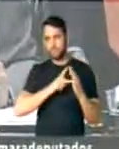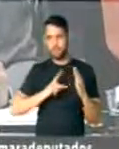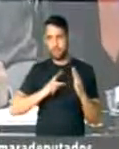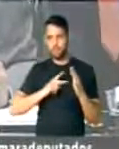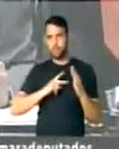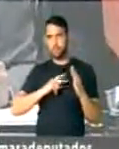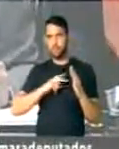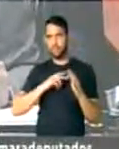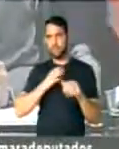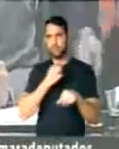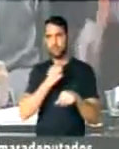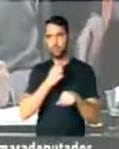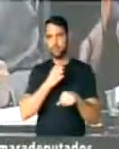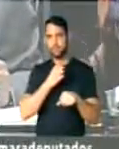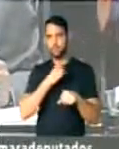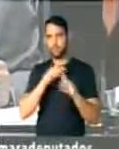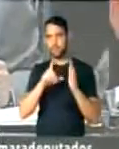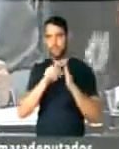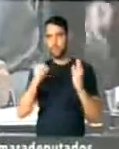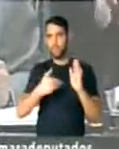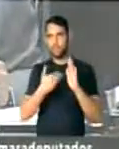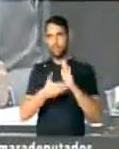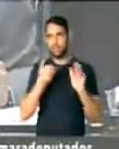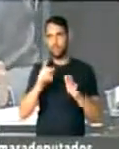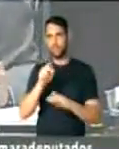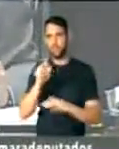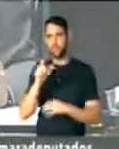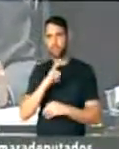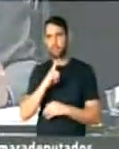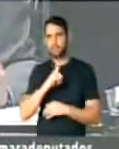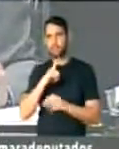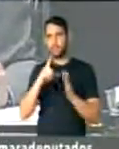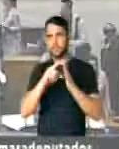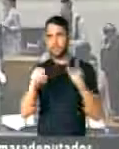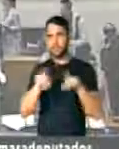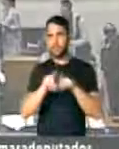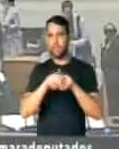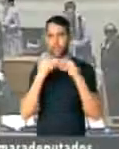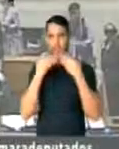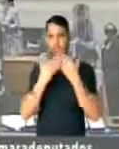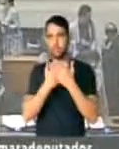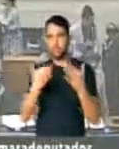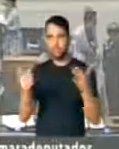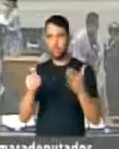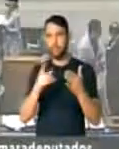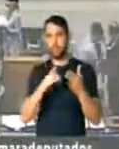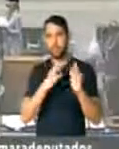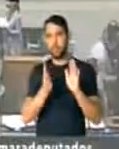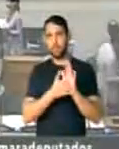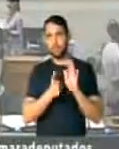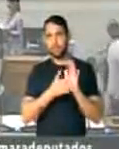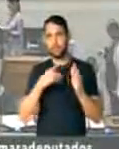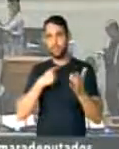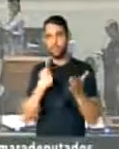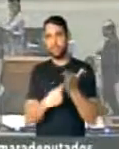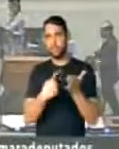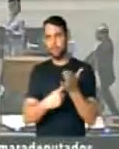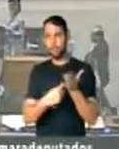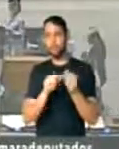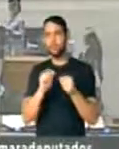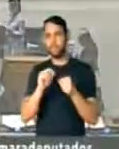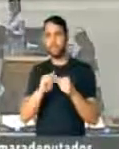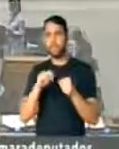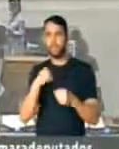Senhor presidente, os destaques nós já estamos retirando. O PCdoB tem destaque também que apresentou. Perfeito, diante do entendimento que